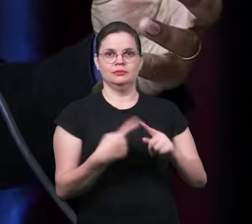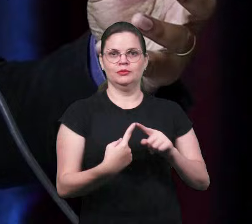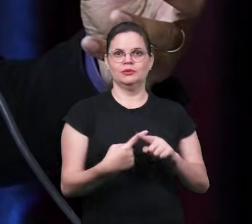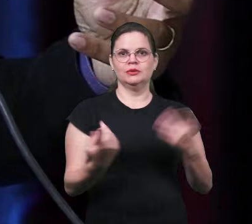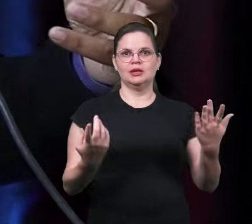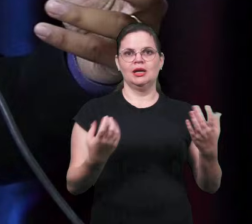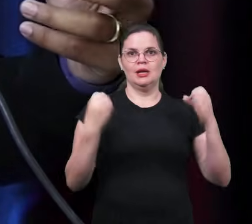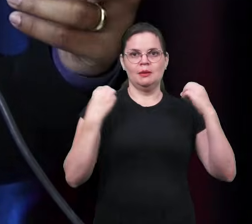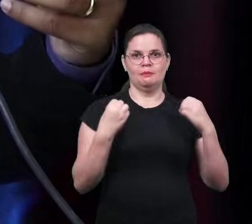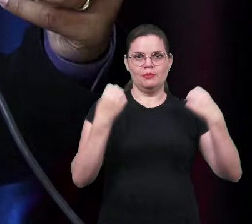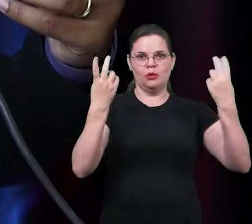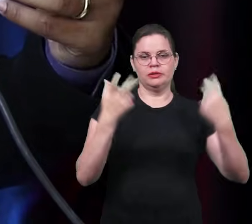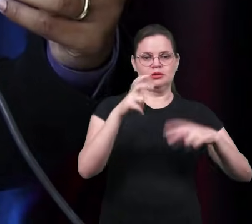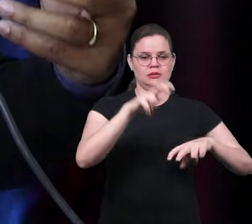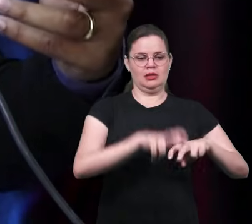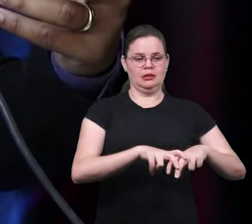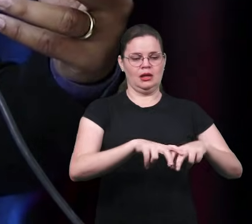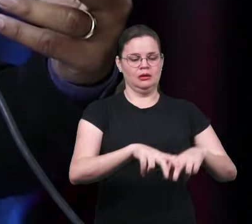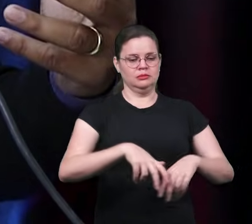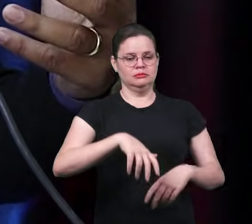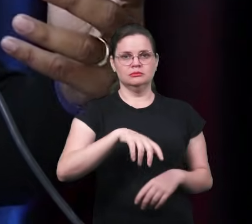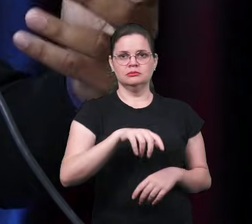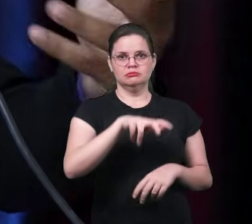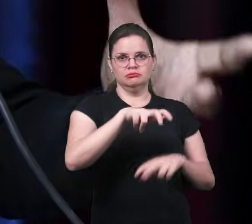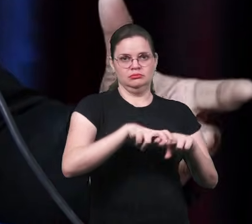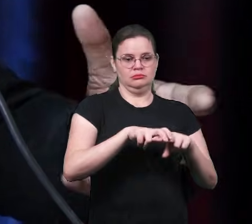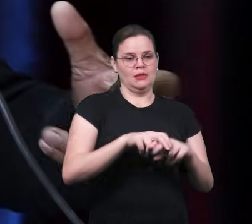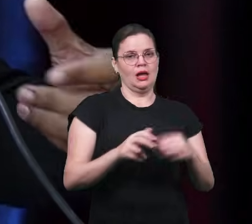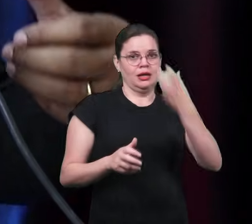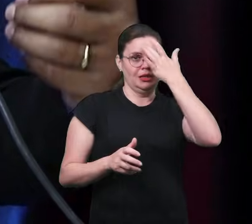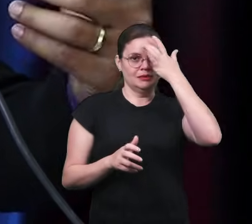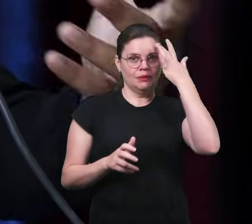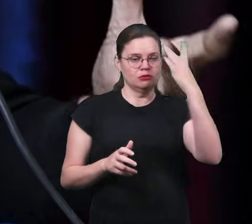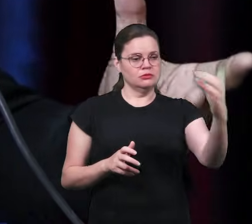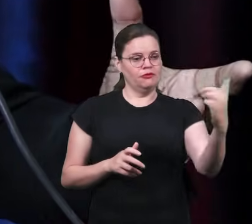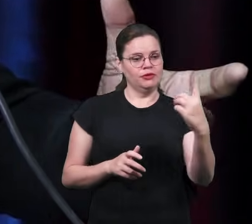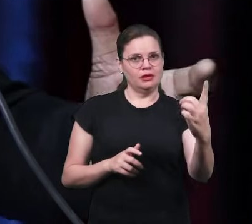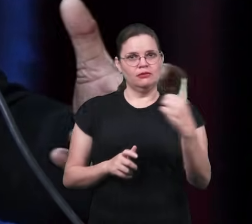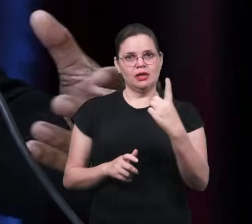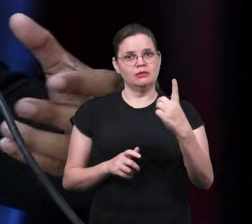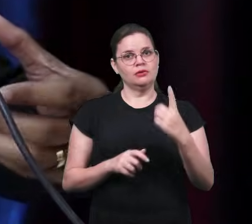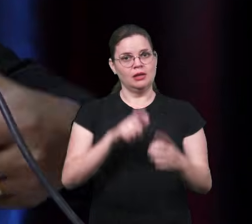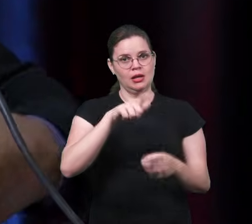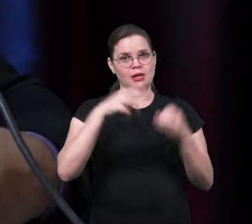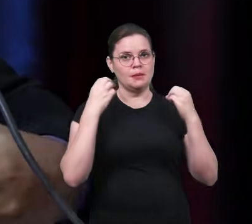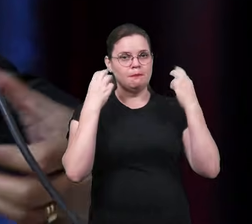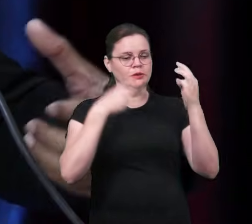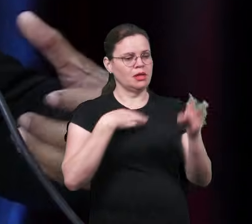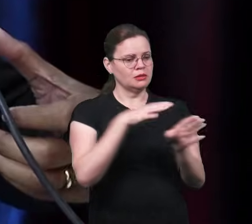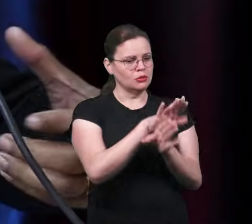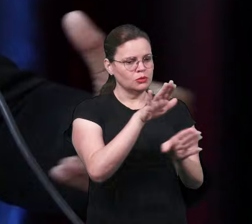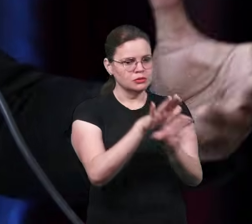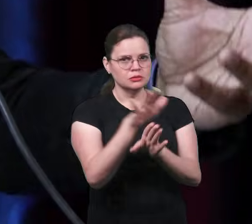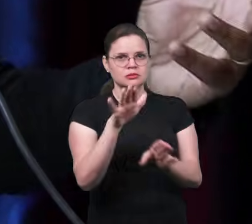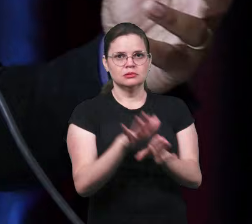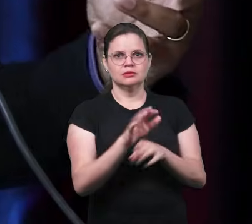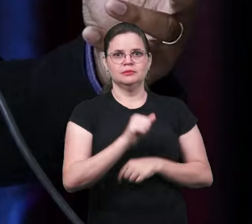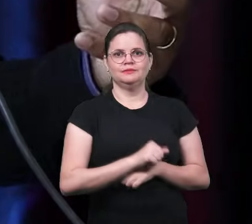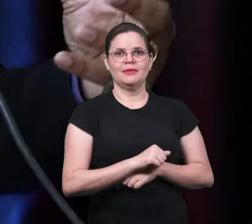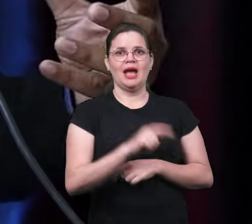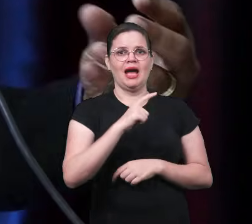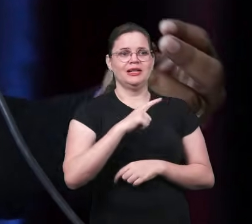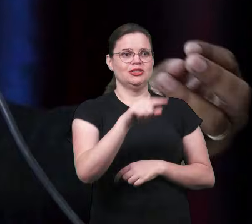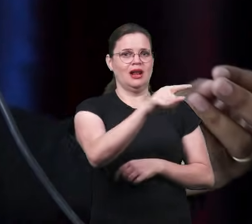diante do povo e ele trazia às pessoas conselhos, orientações, e a multidão se